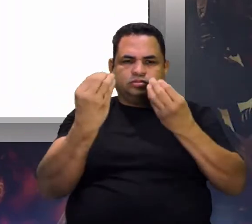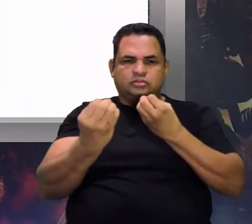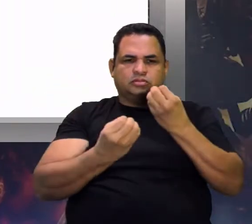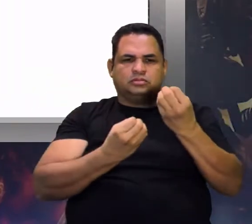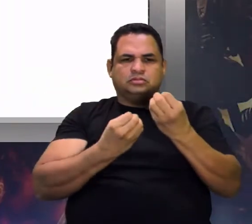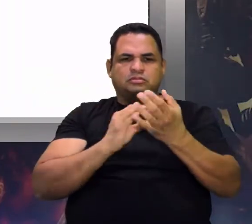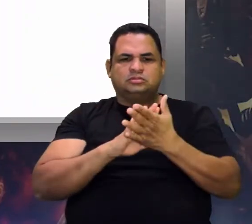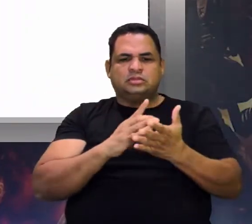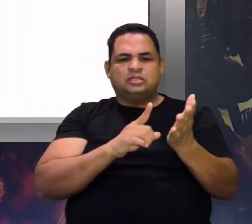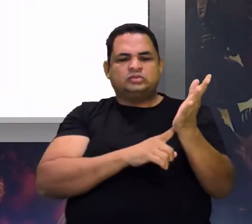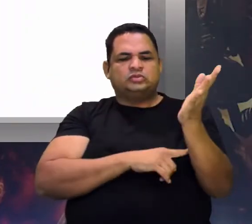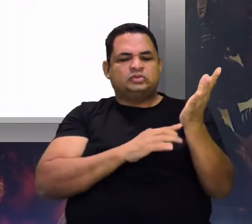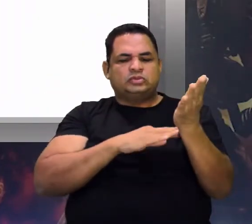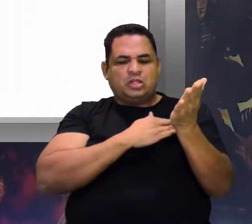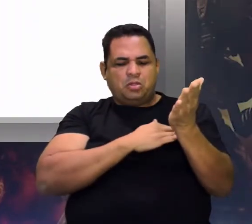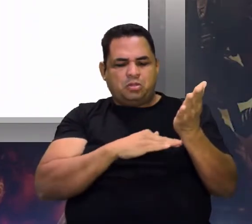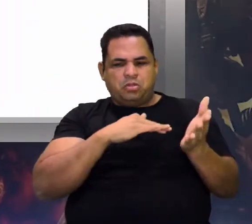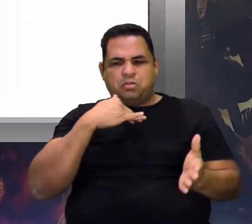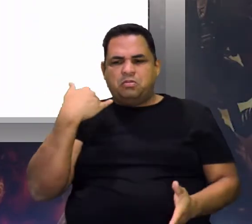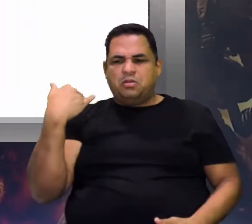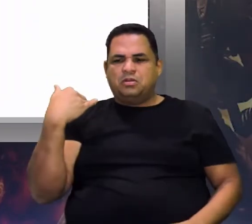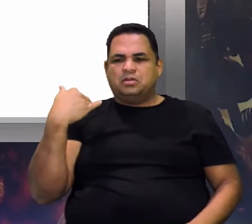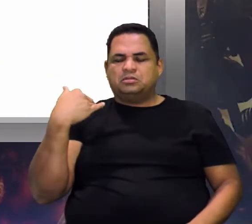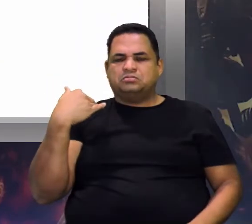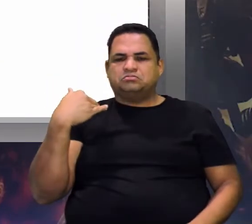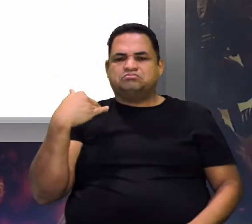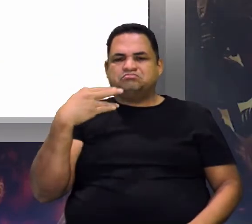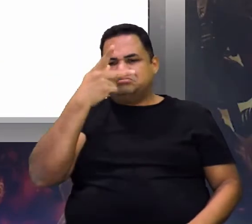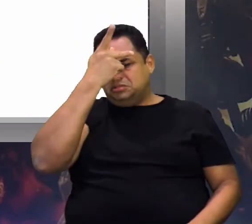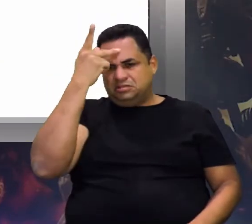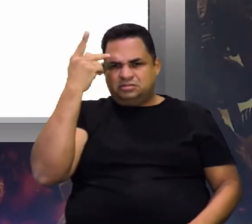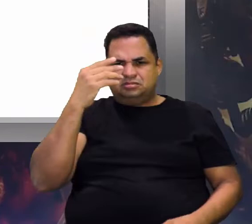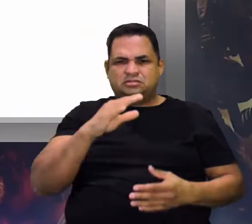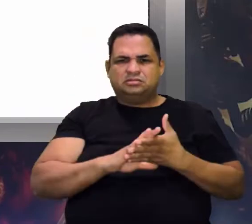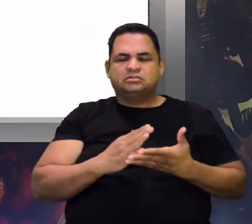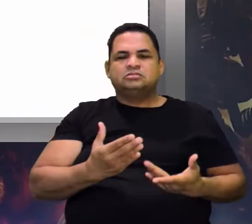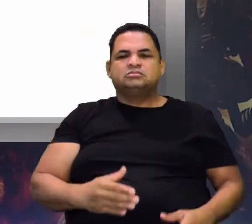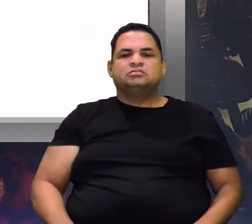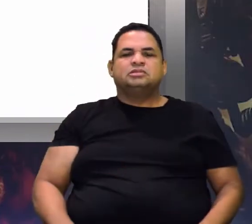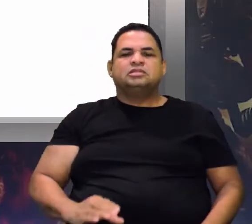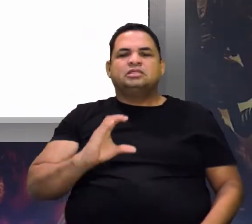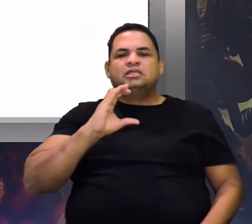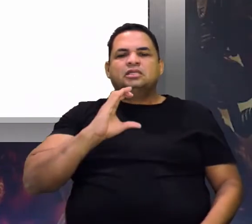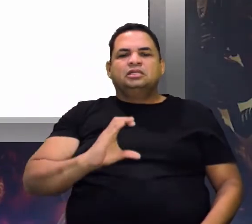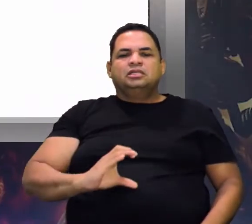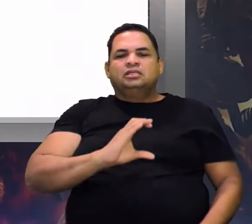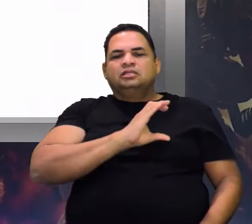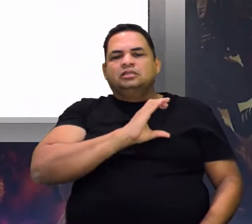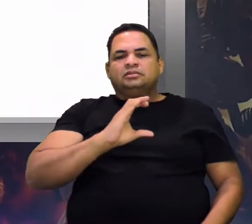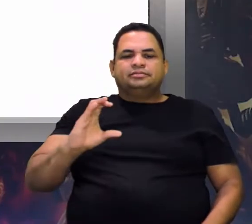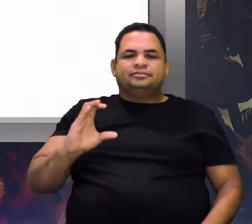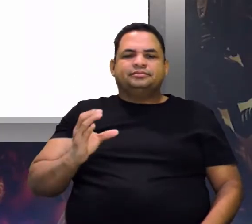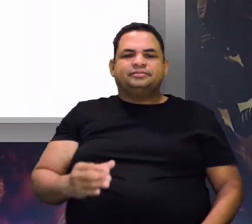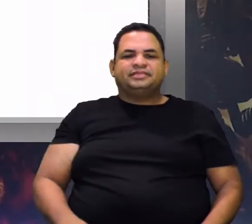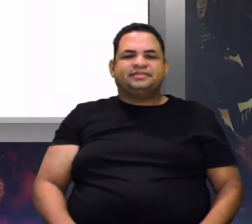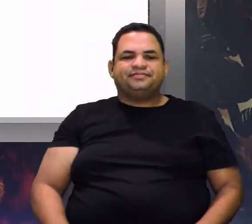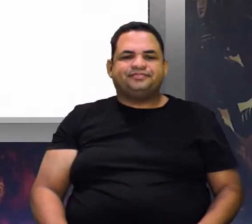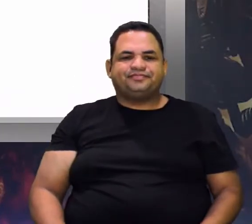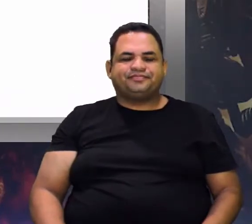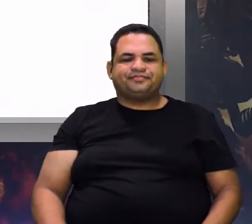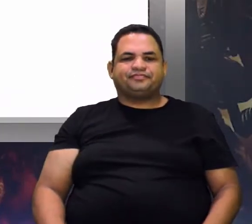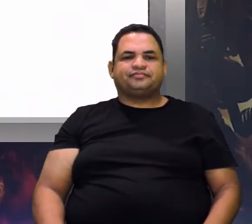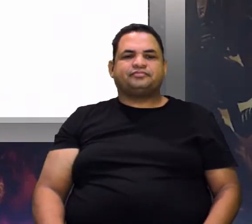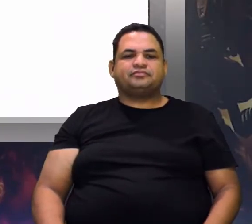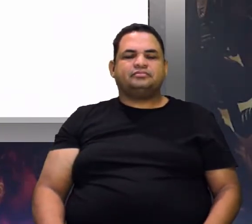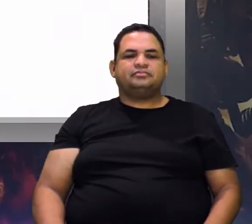de sangue não foi derramado ali. Sangue de cristãos, que no início o cristianismo, Roma era contra o